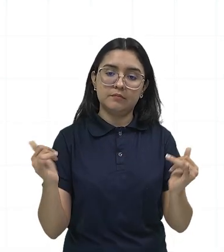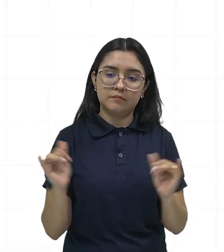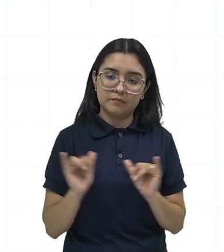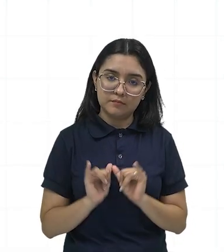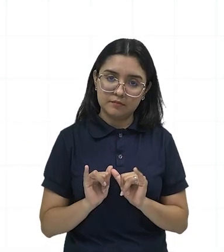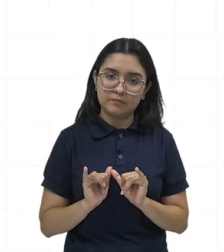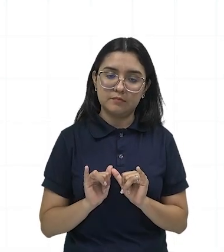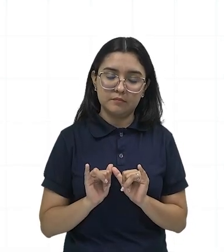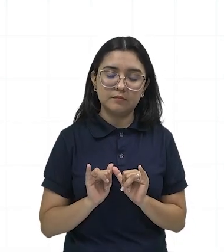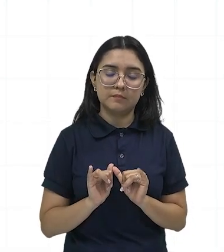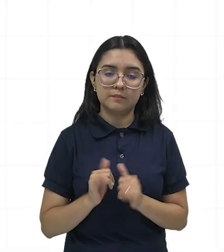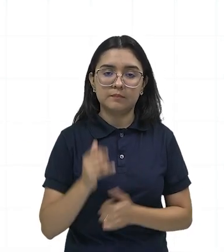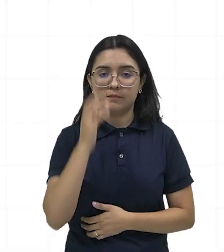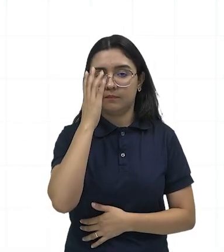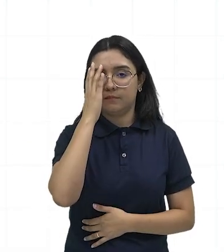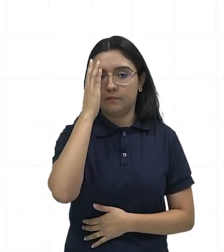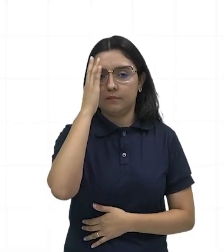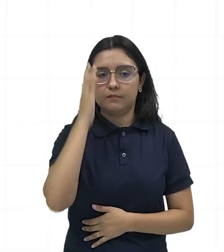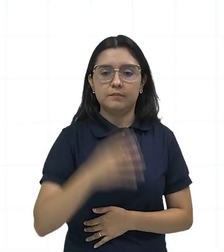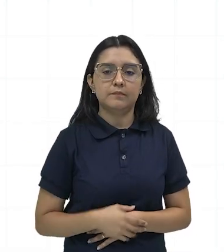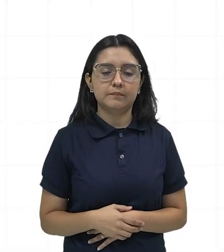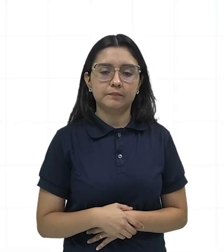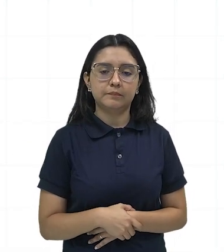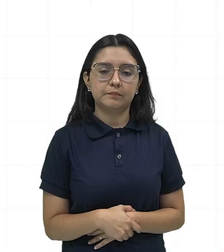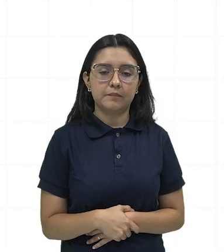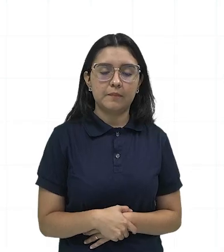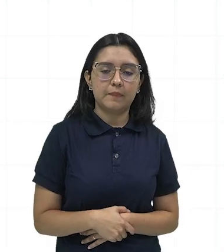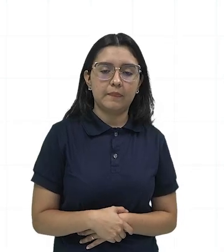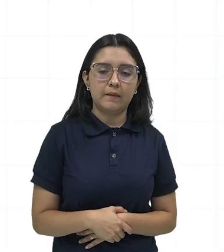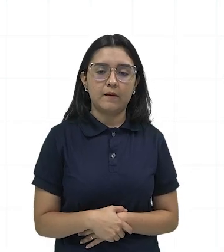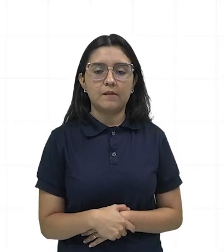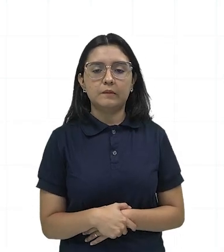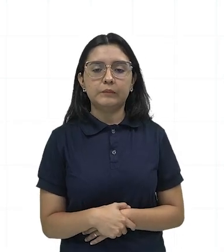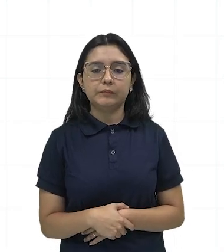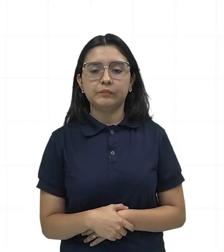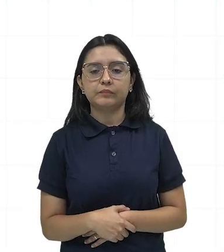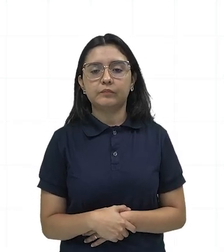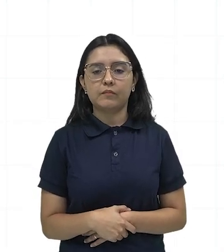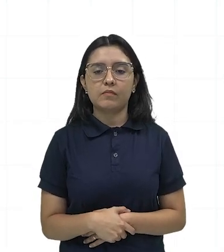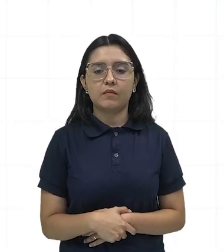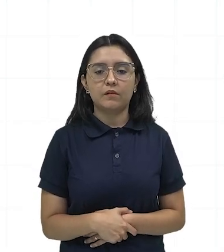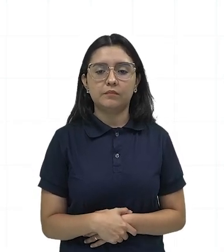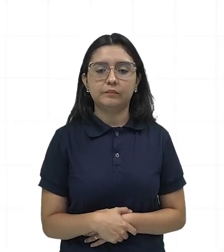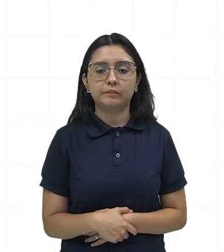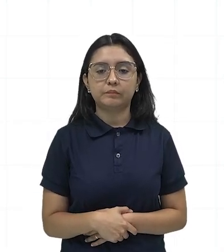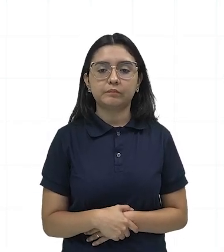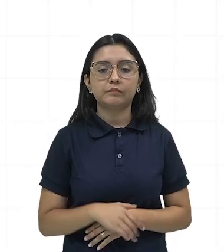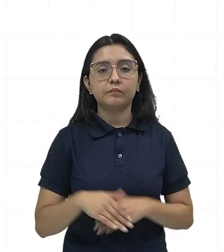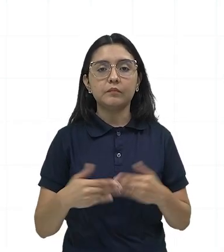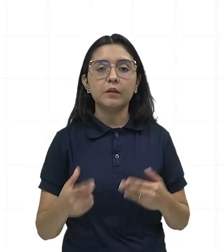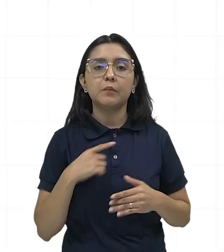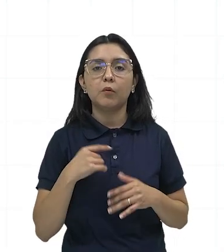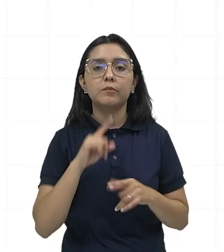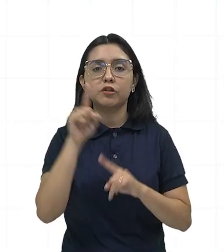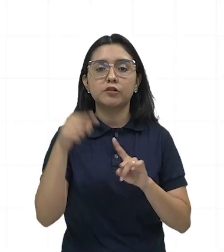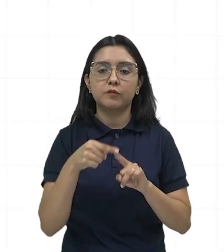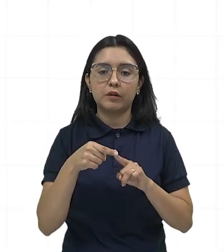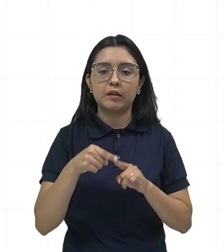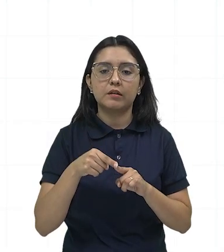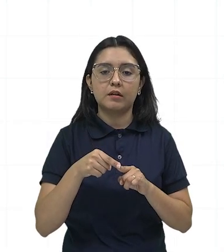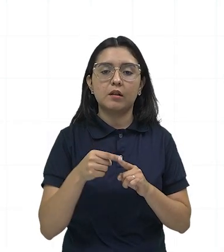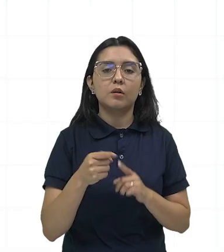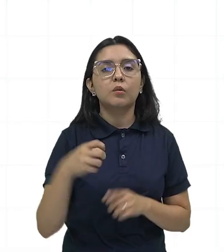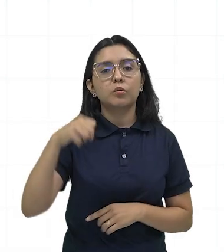aí vai acontecer nesse caminho fechado, né, para acender essa